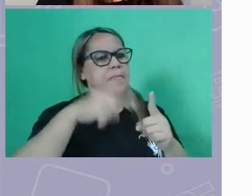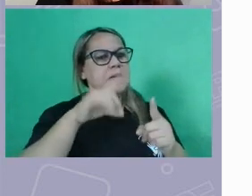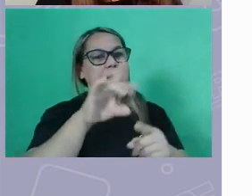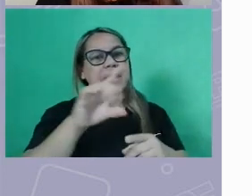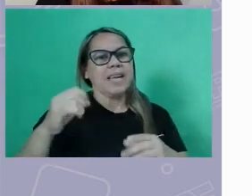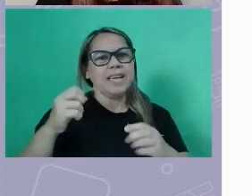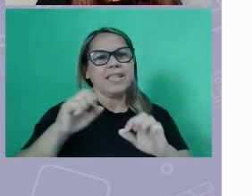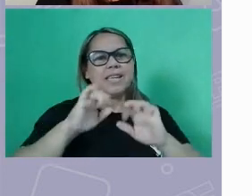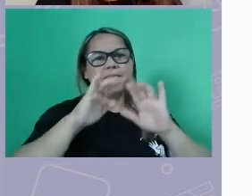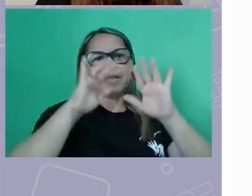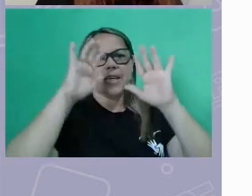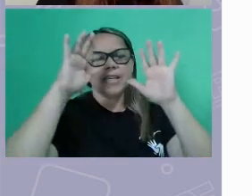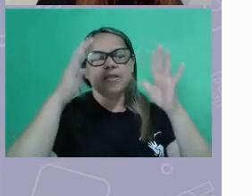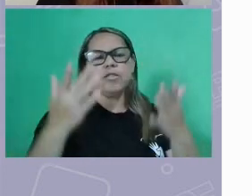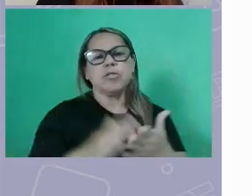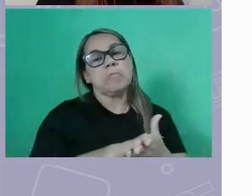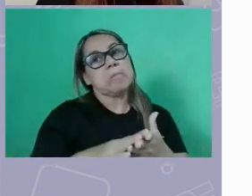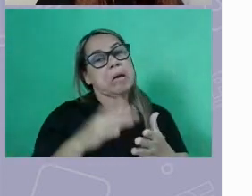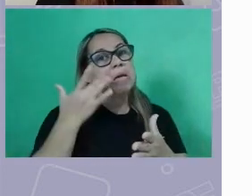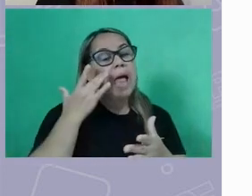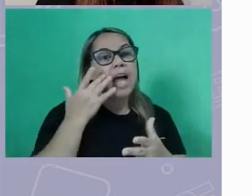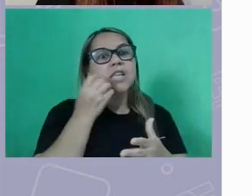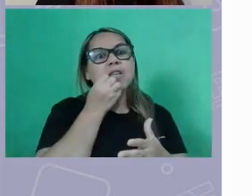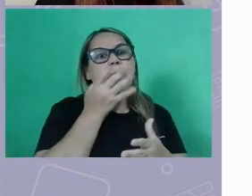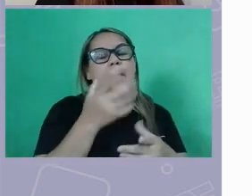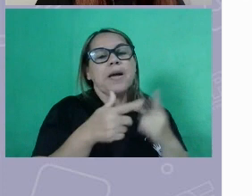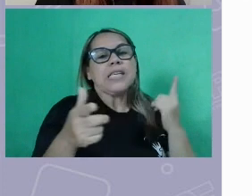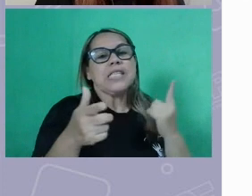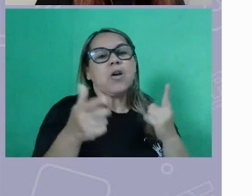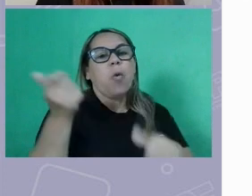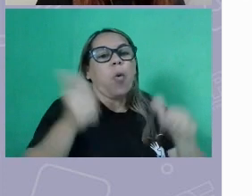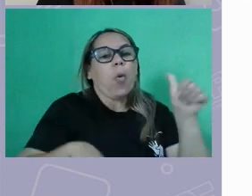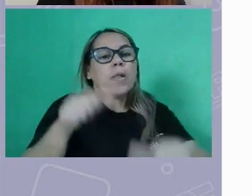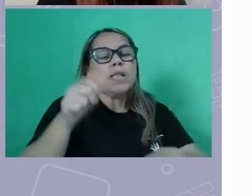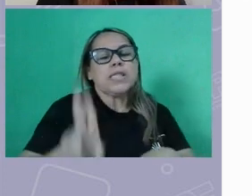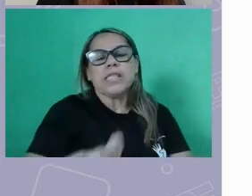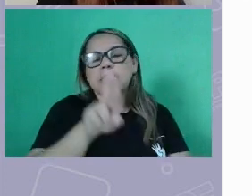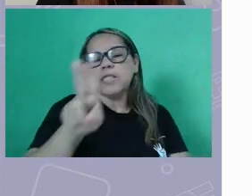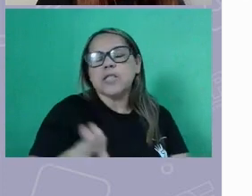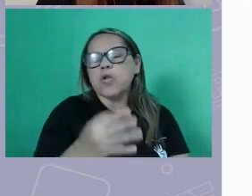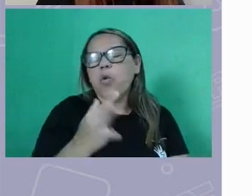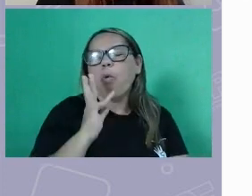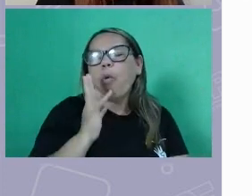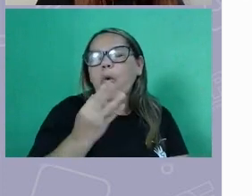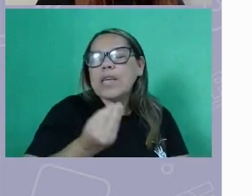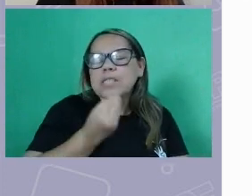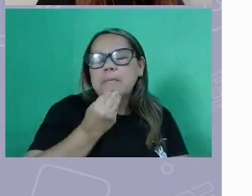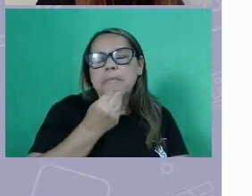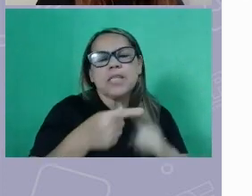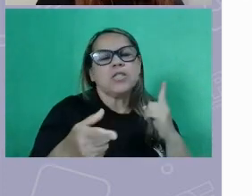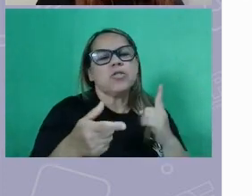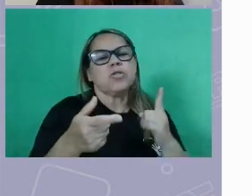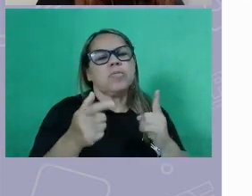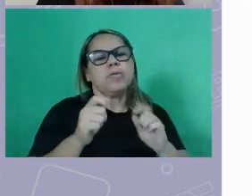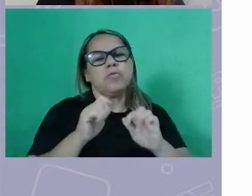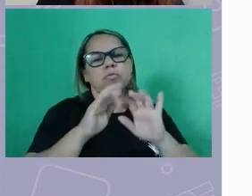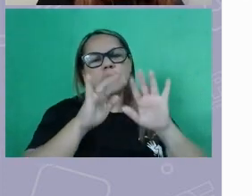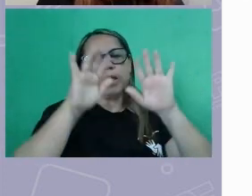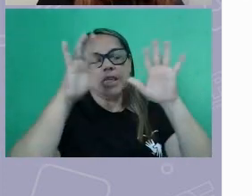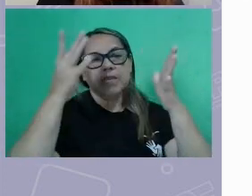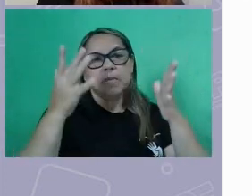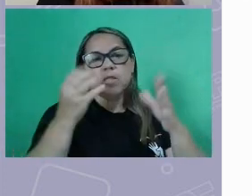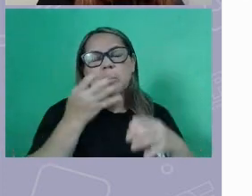supostamente ideais utilizando conhecimentos básicos sobre o comportamento dos gases ideais